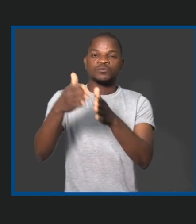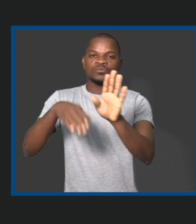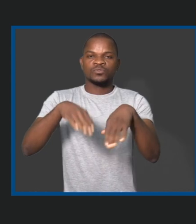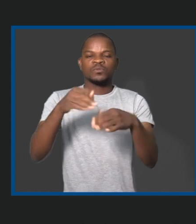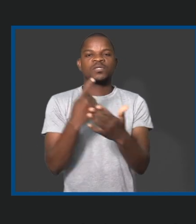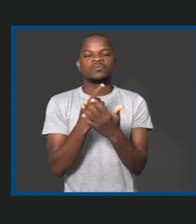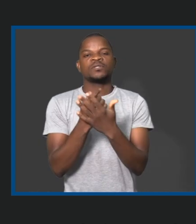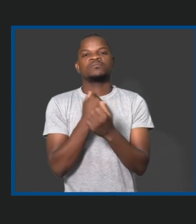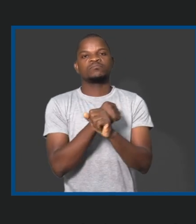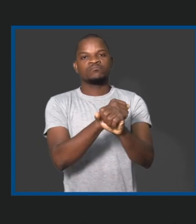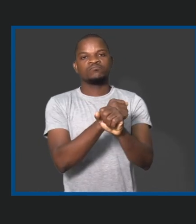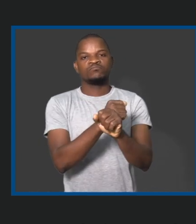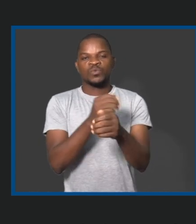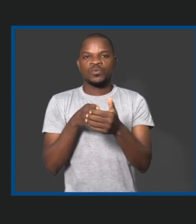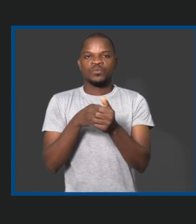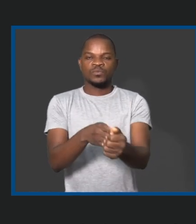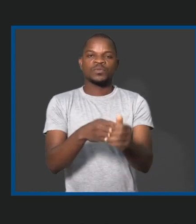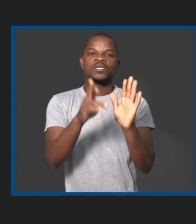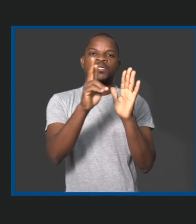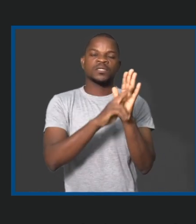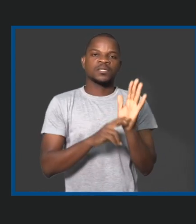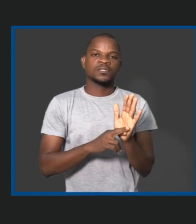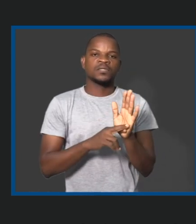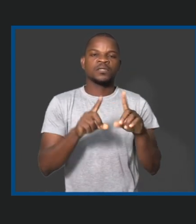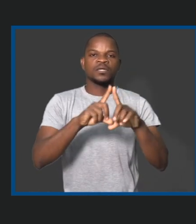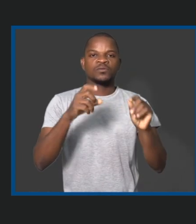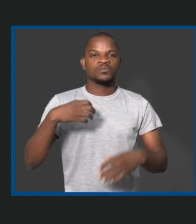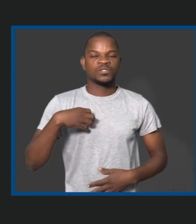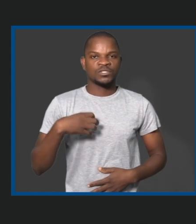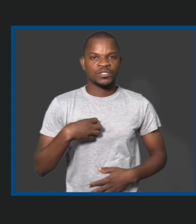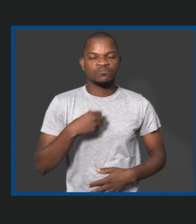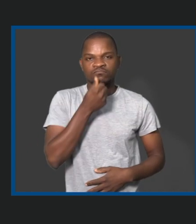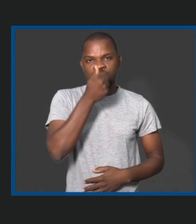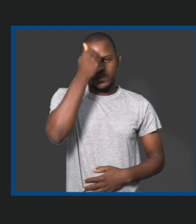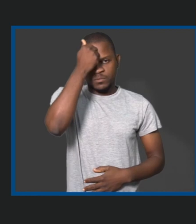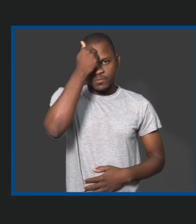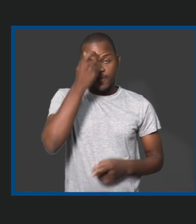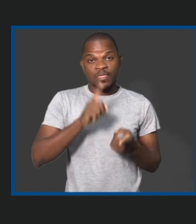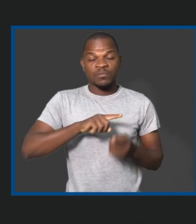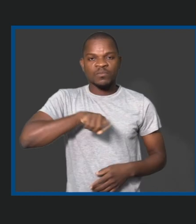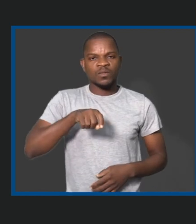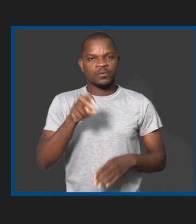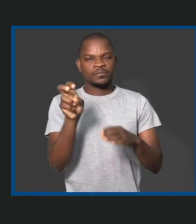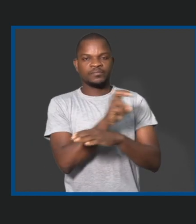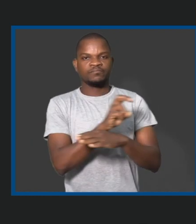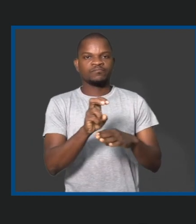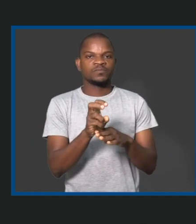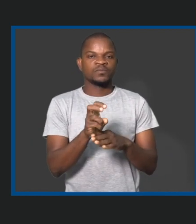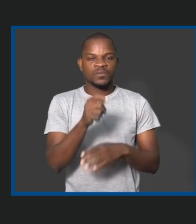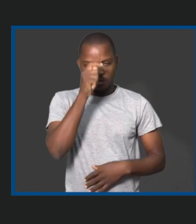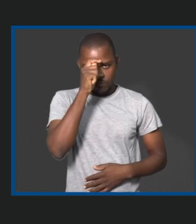protejam, para que sigam todas as normas emanadas pelo Ministério da Defesa. Nós estamos atentos e vamos respeitar aquilo que serão as decisões